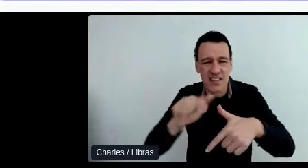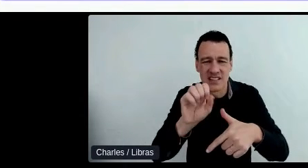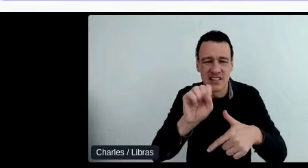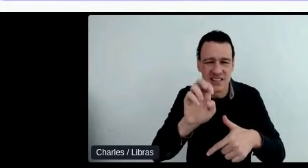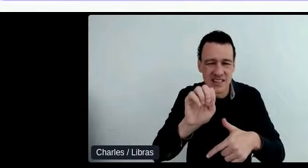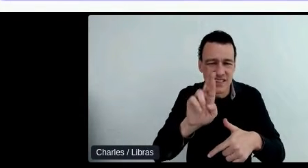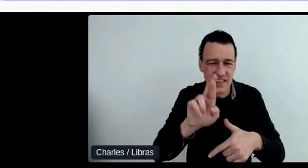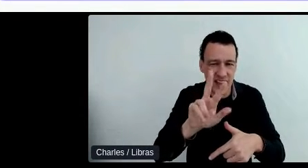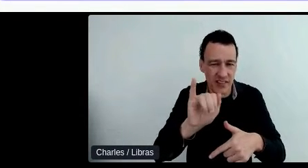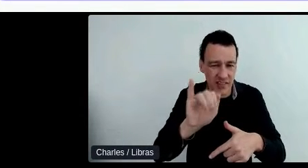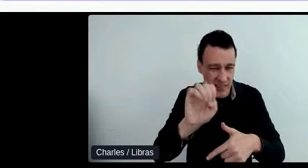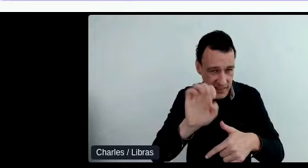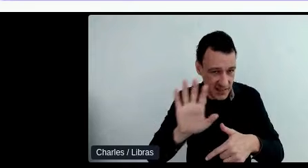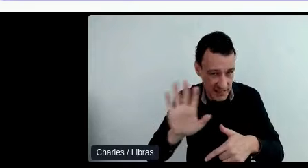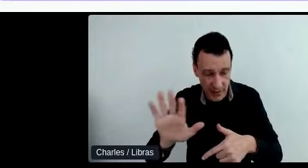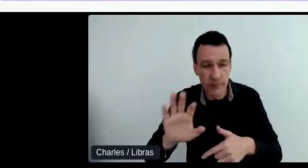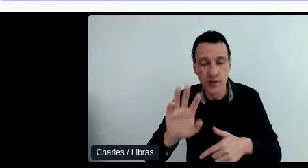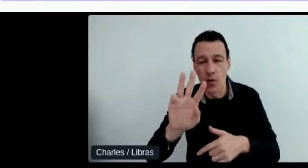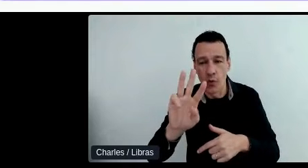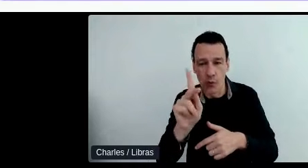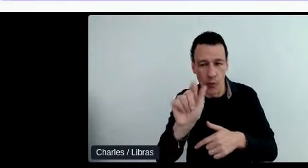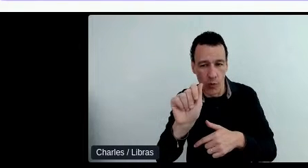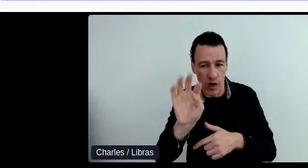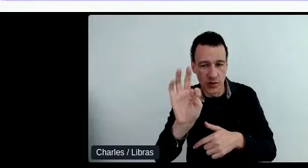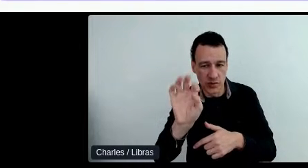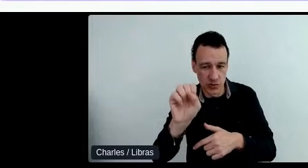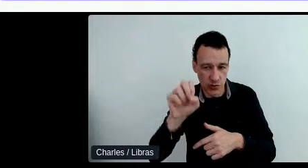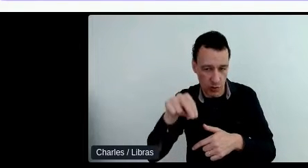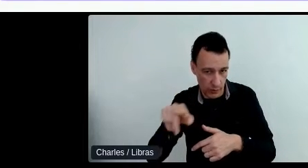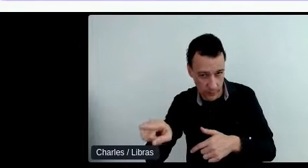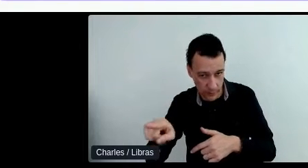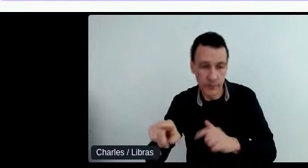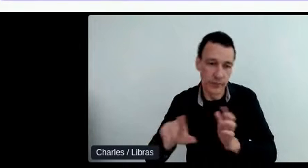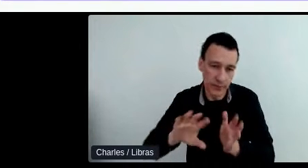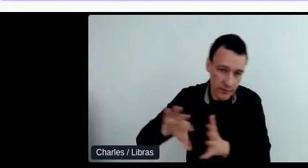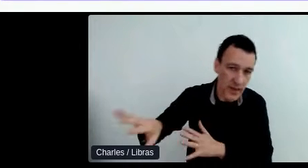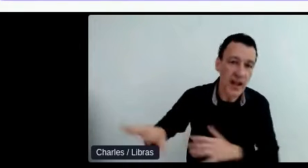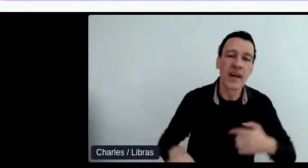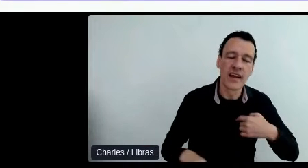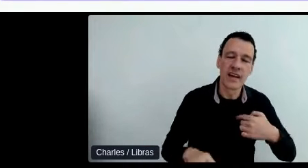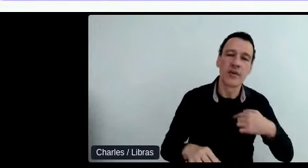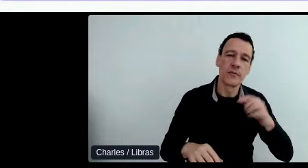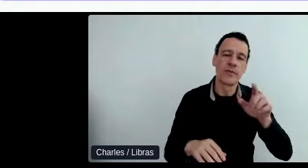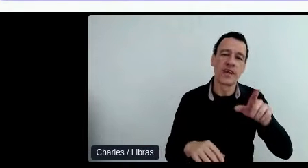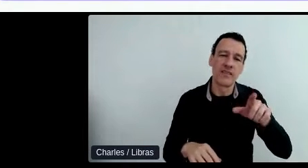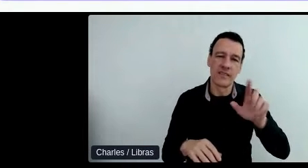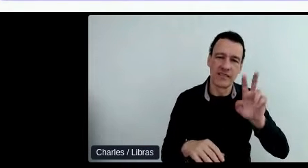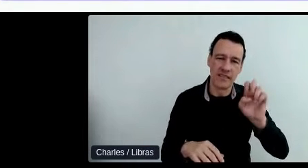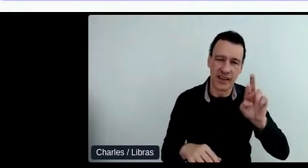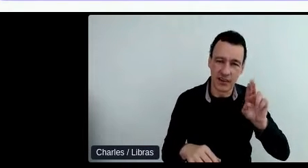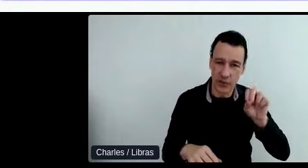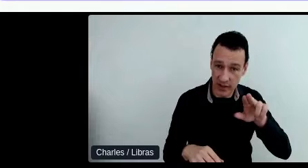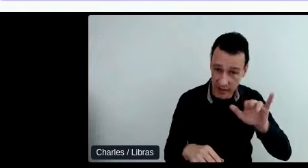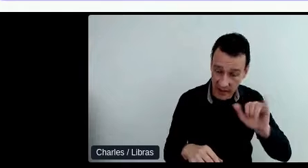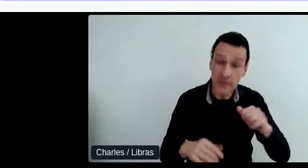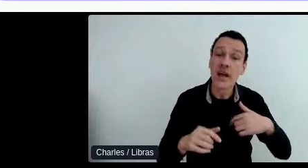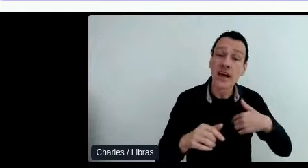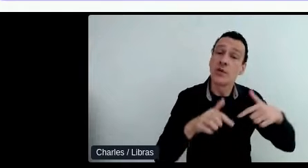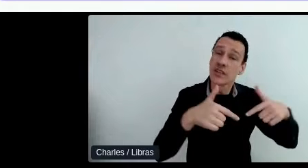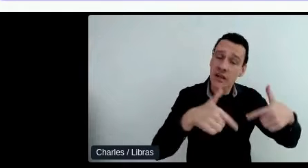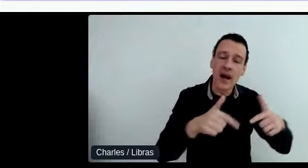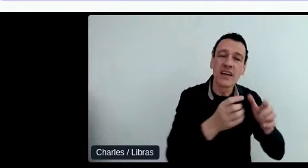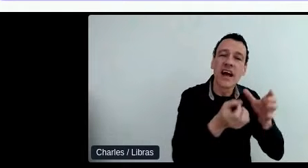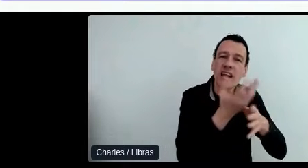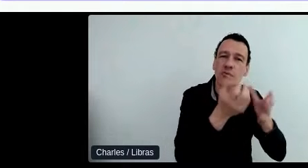Eu sou a Verônica, eu tenho a formação de gestão de TI. Inicialmente eu fiz